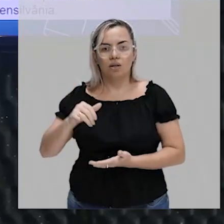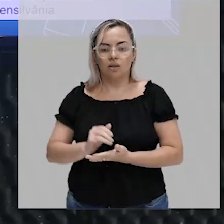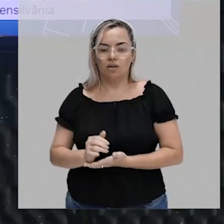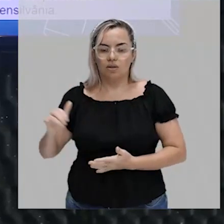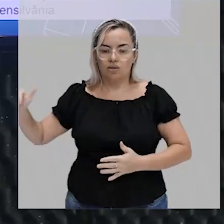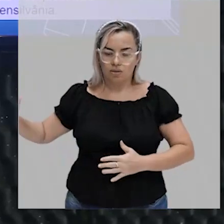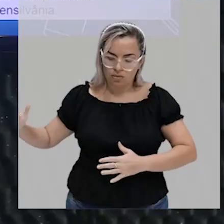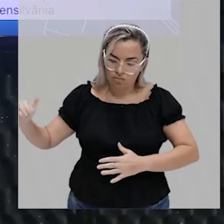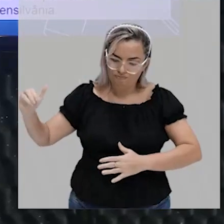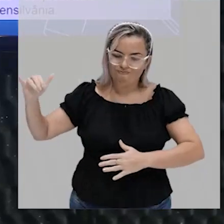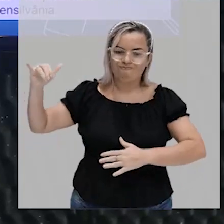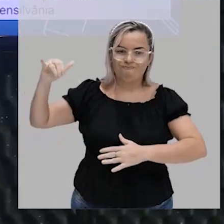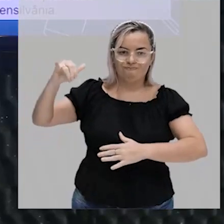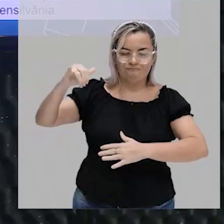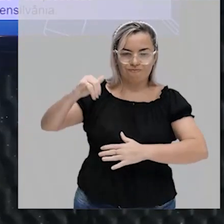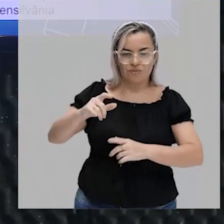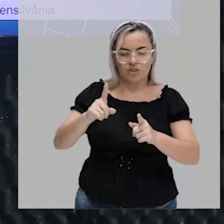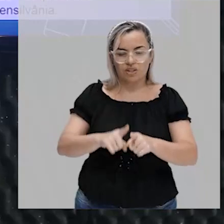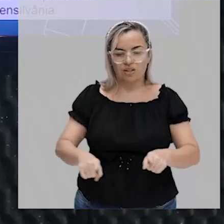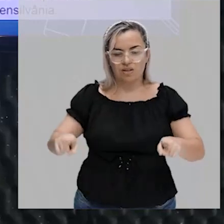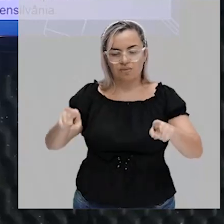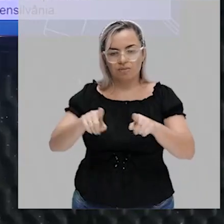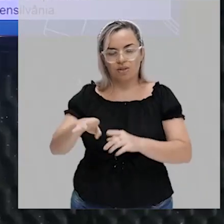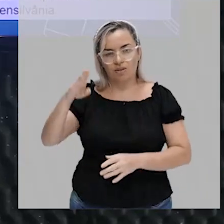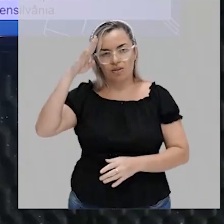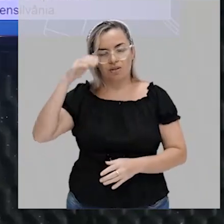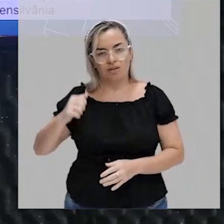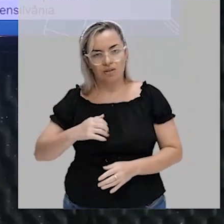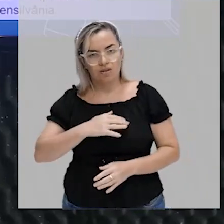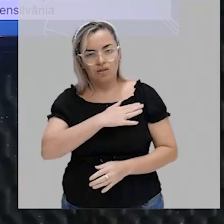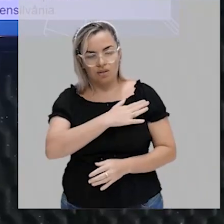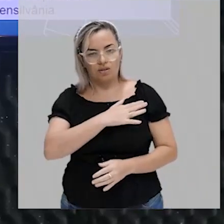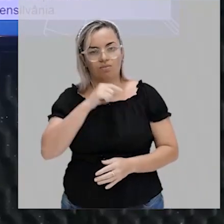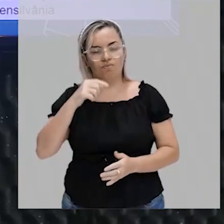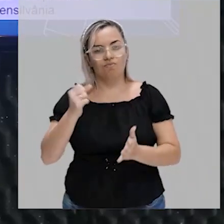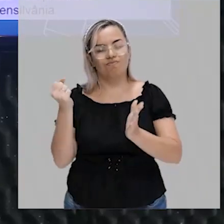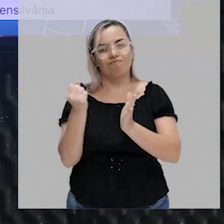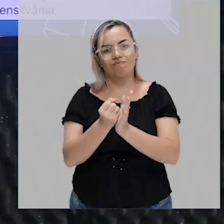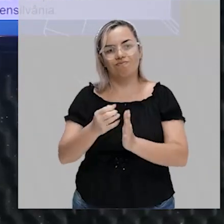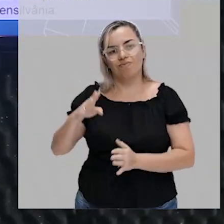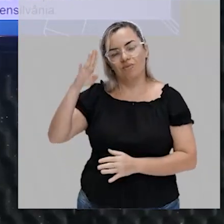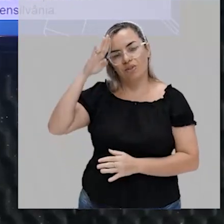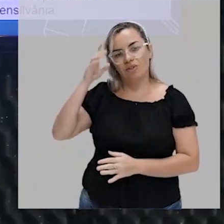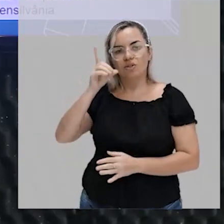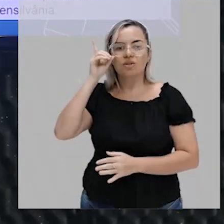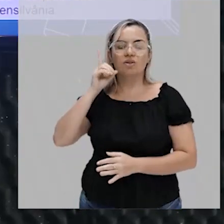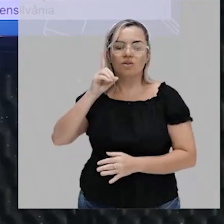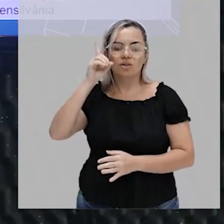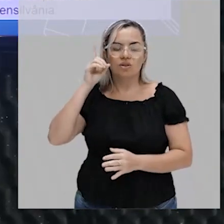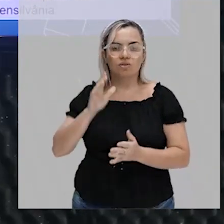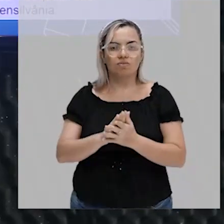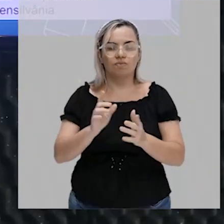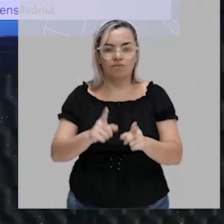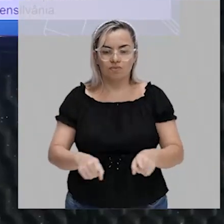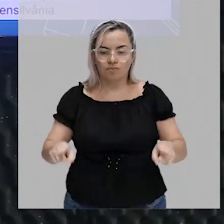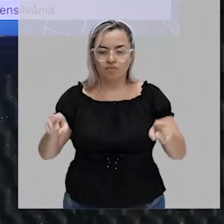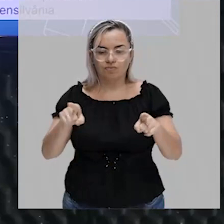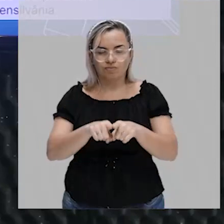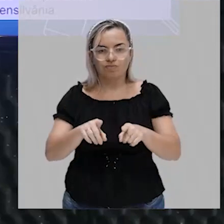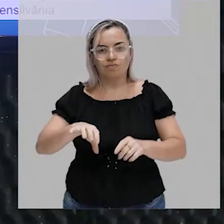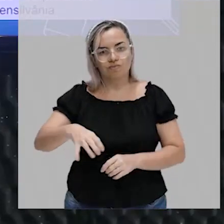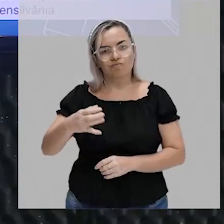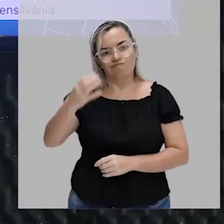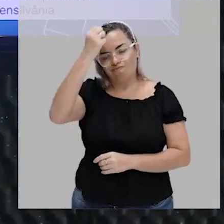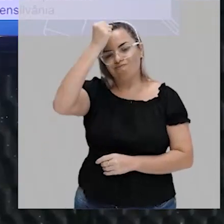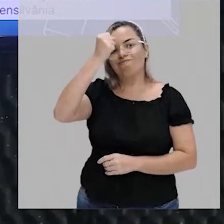Então, ocorreu no mesmo dia o ataque das Torres Gêmeas no World Trade Center. Também um avião foi jogado no Pentágono, símbolo militar. E um